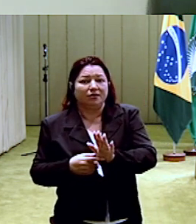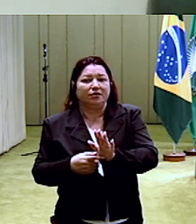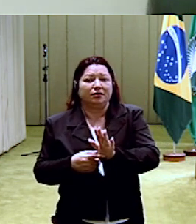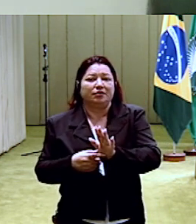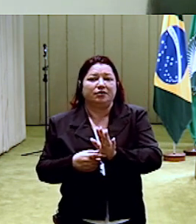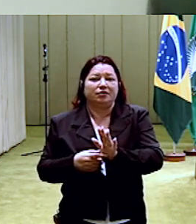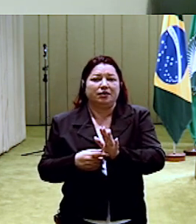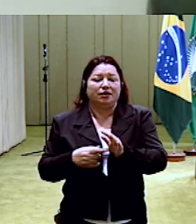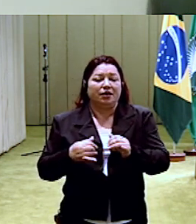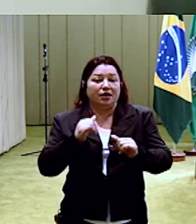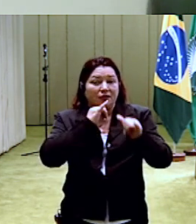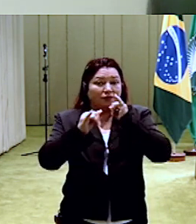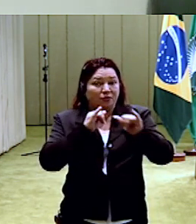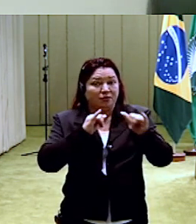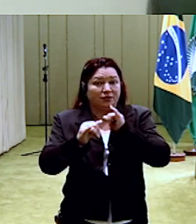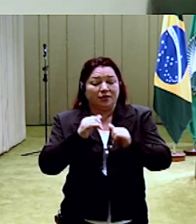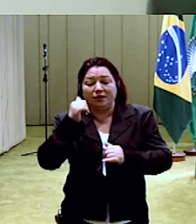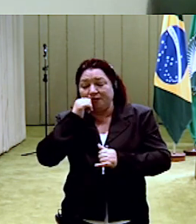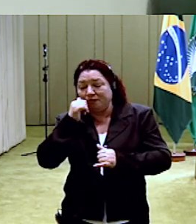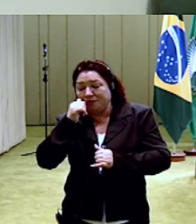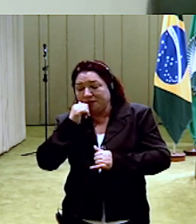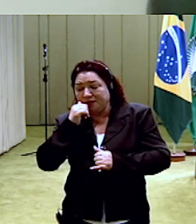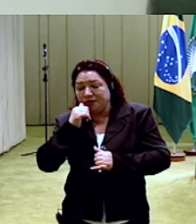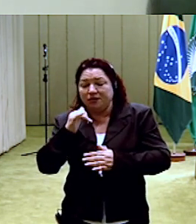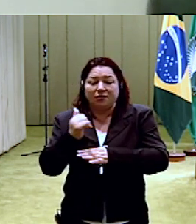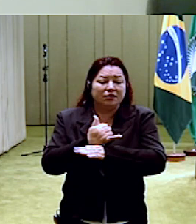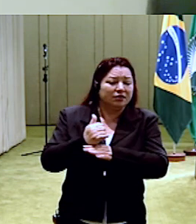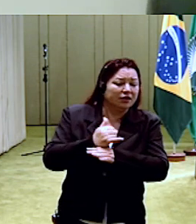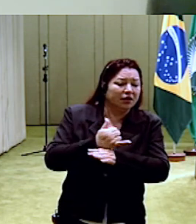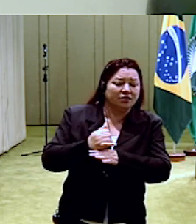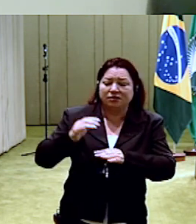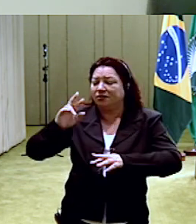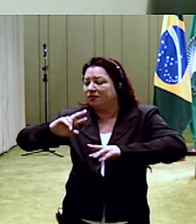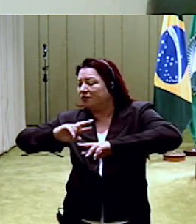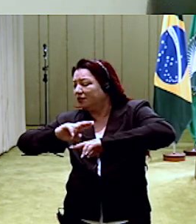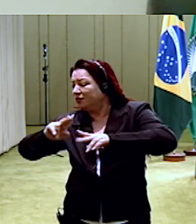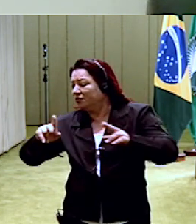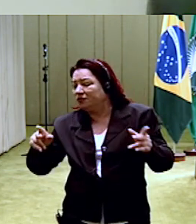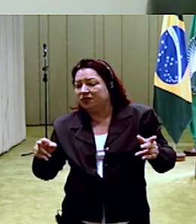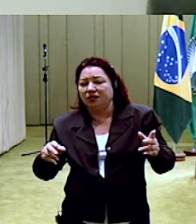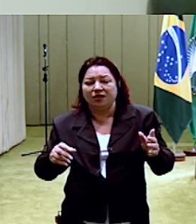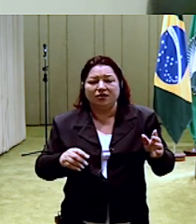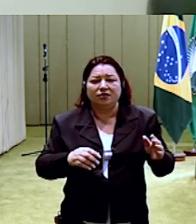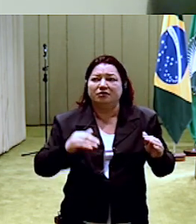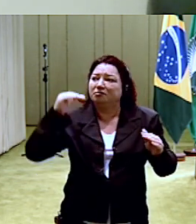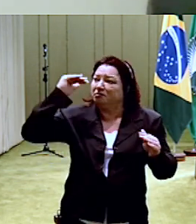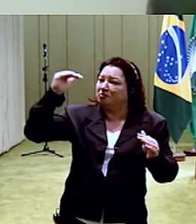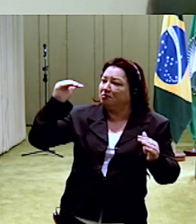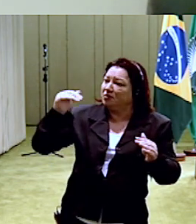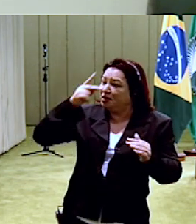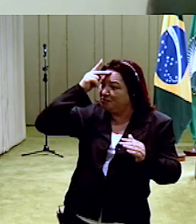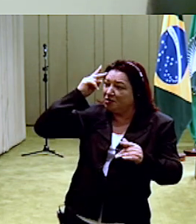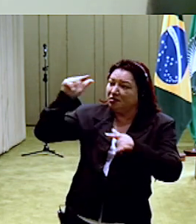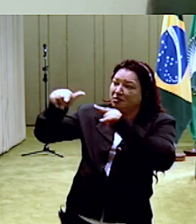dar abertura de informações, e uma delas é para você dizer se você tem estratégia de diversidade, qual é a composição do seu quadro funcional, e